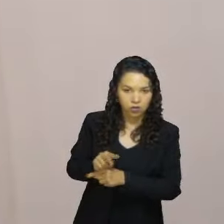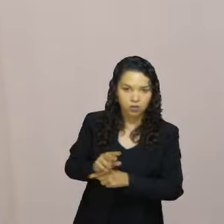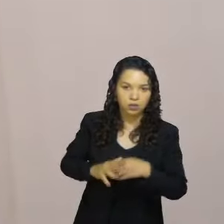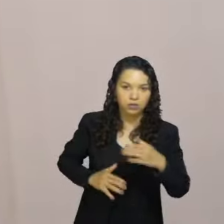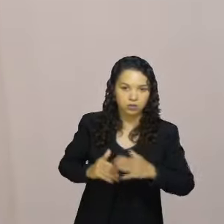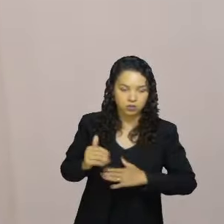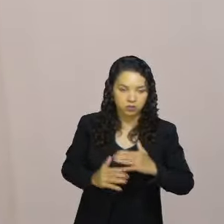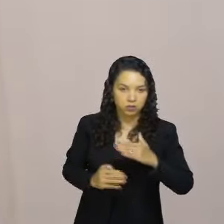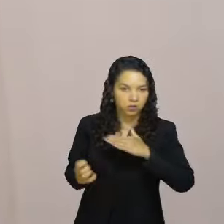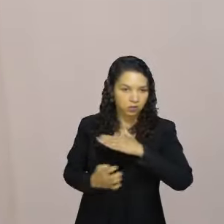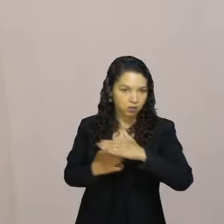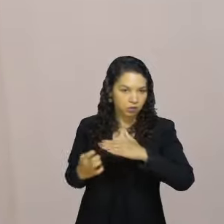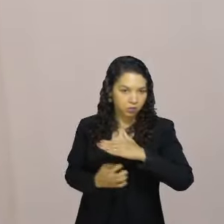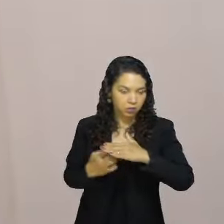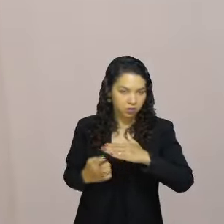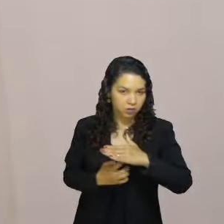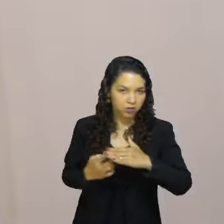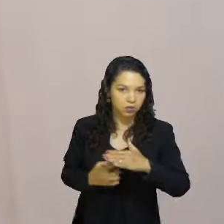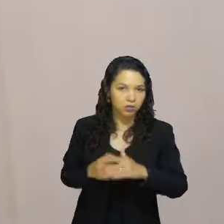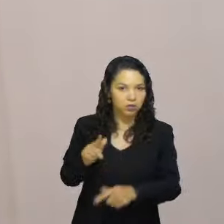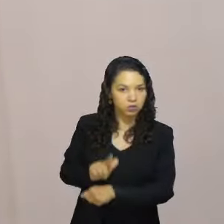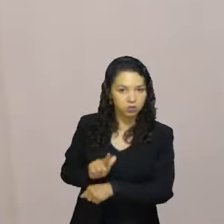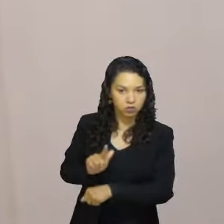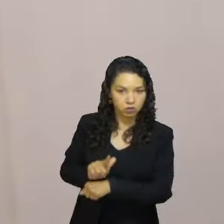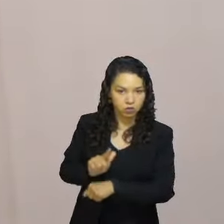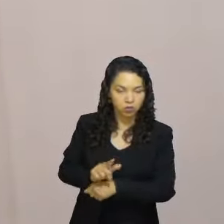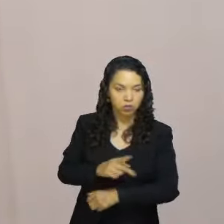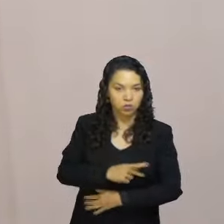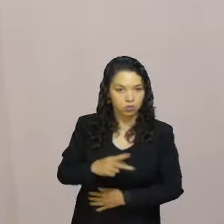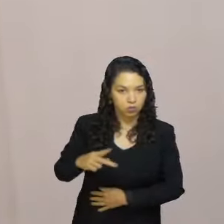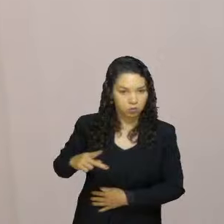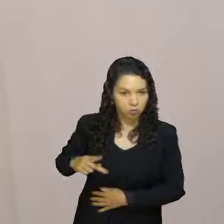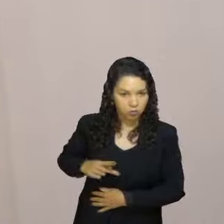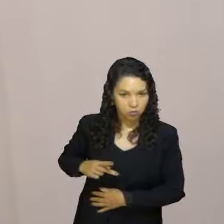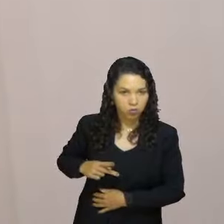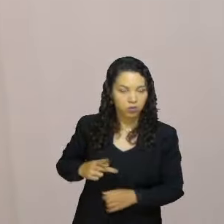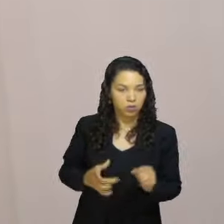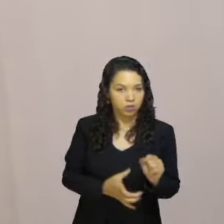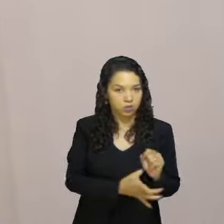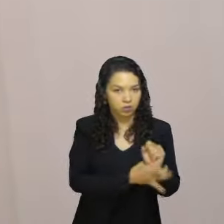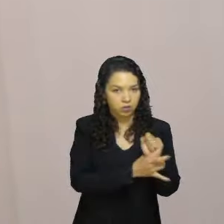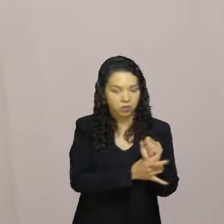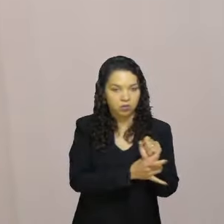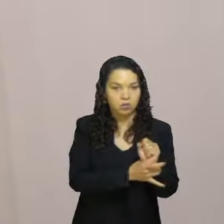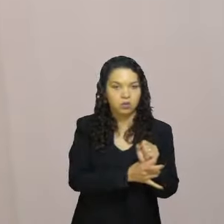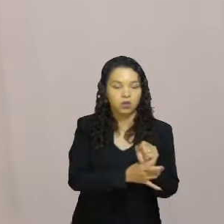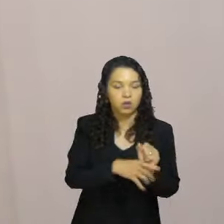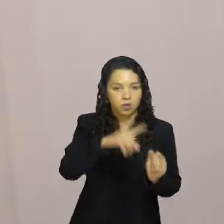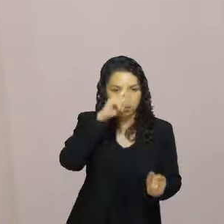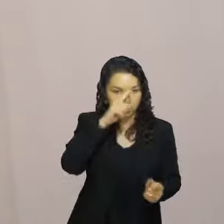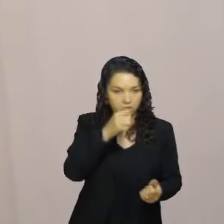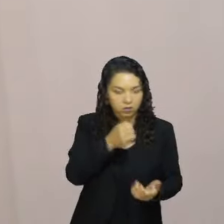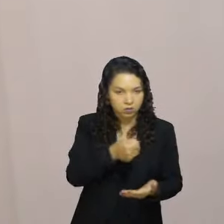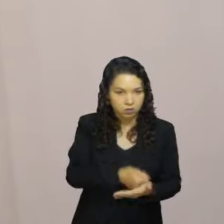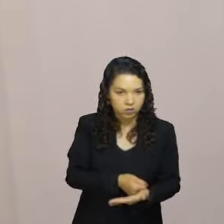das estatais e dos gestores públicos para garantir as decisões